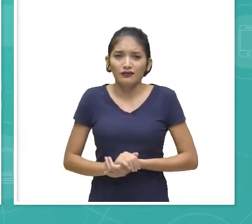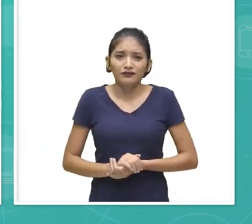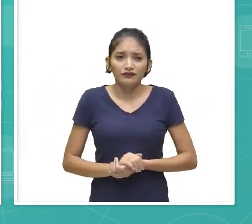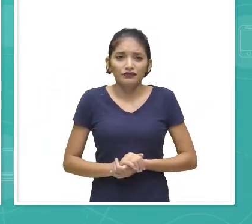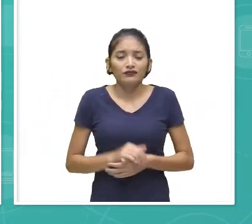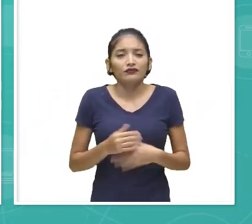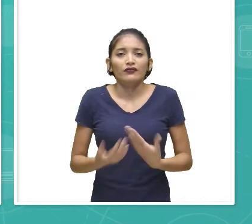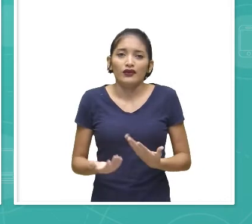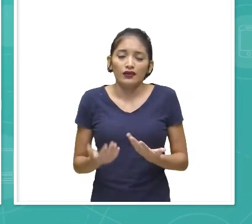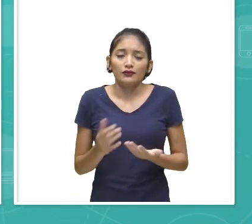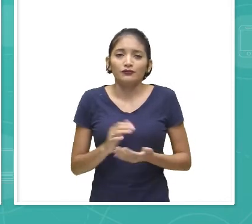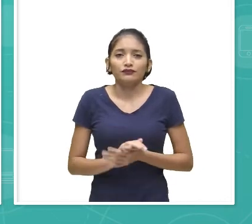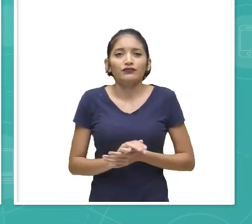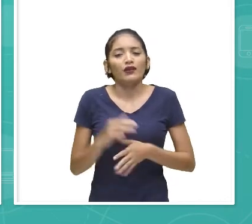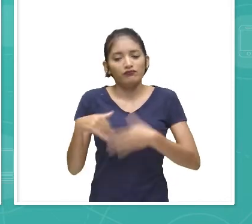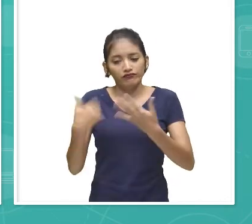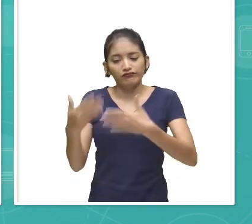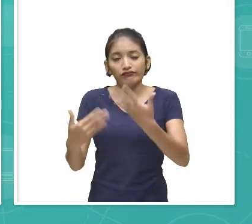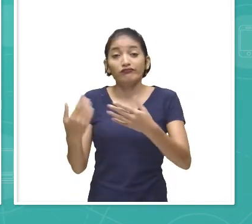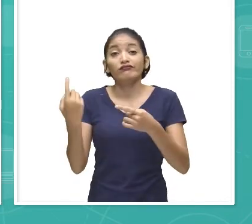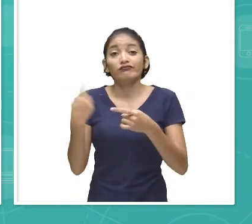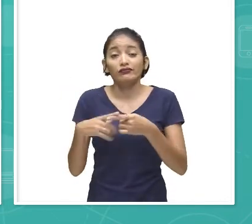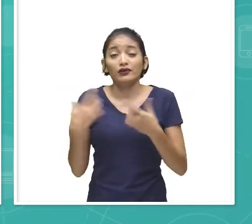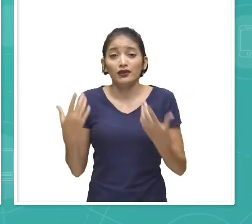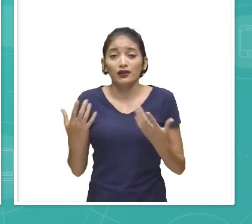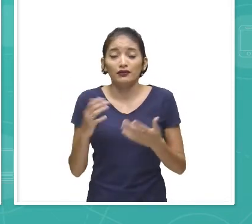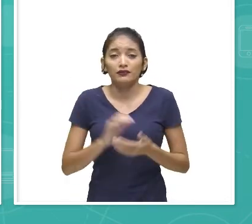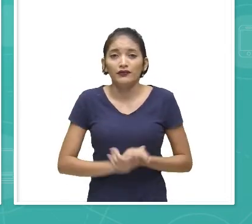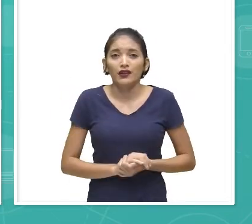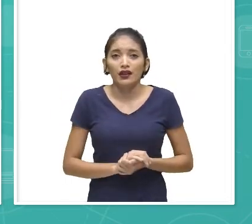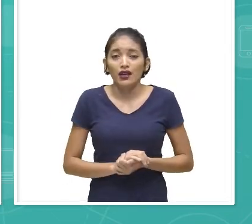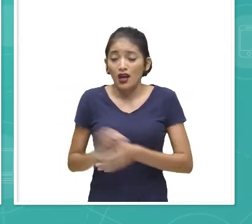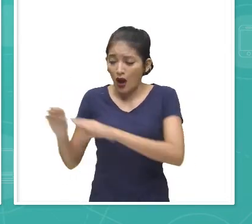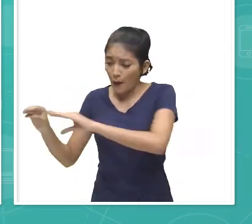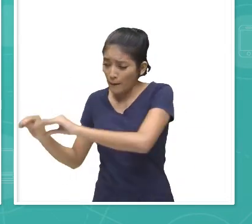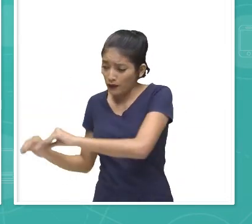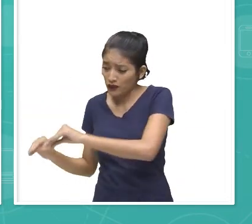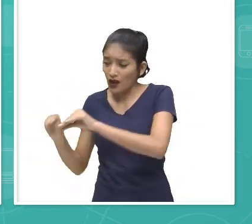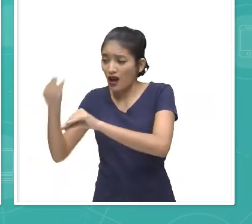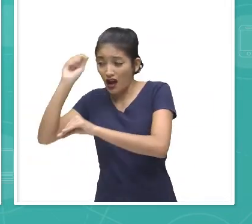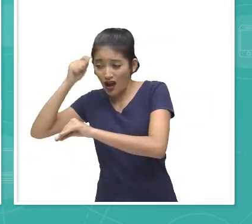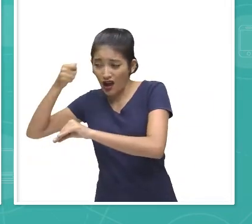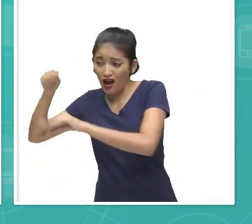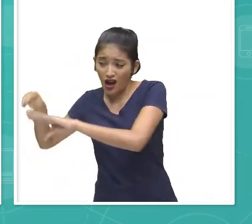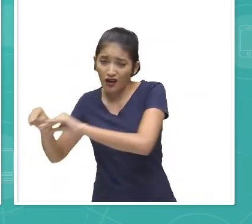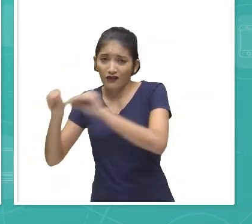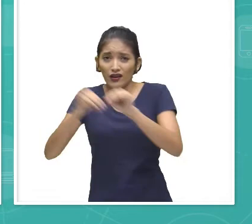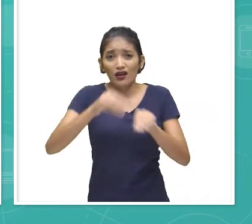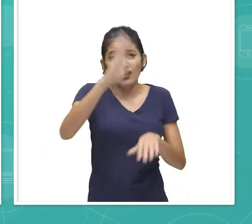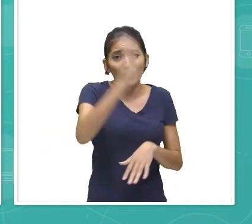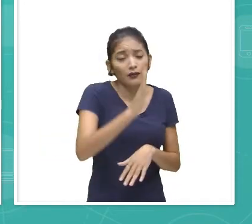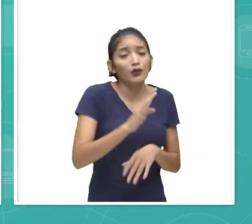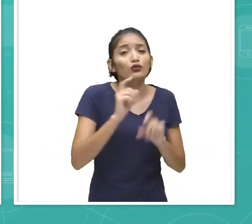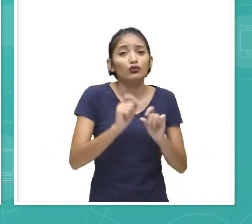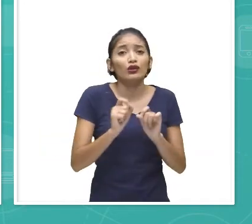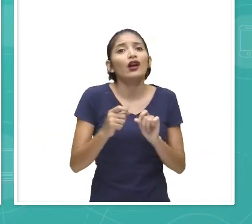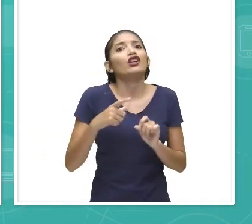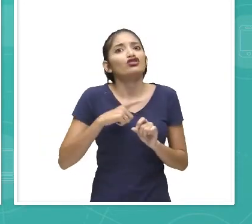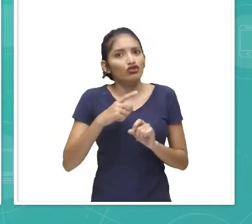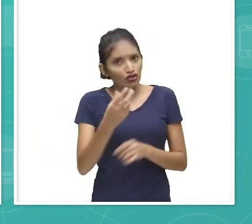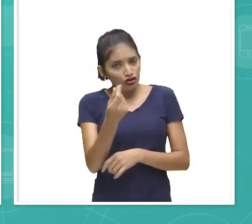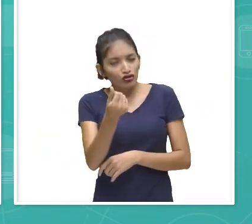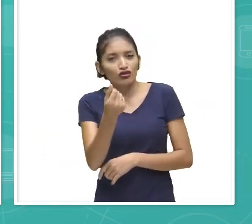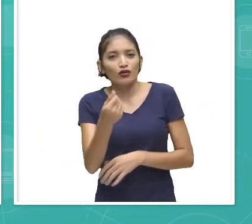passa longe, né? Na verdade, é porque levar africanos da África para o Brasil dava muito dinheiro